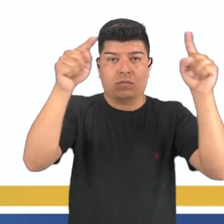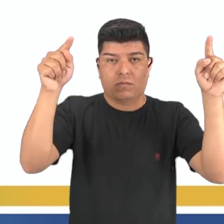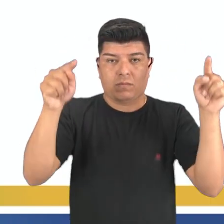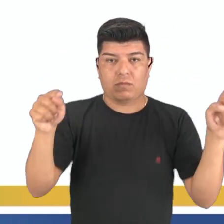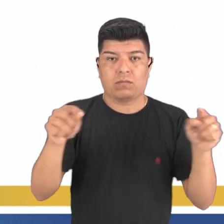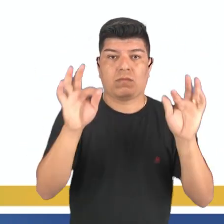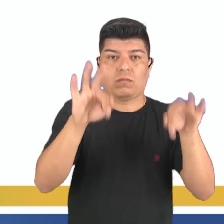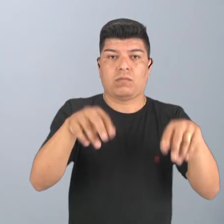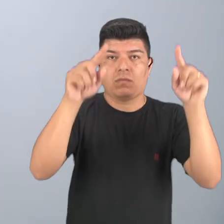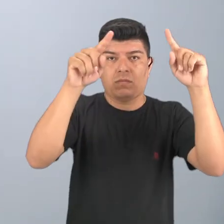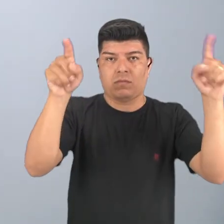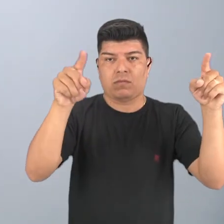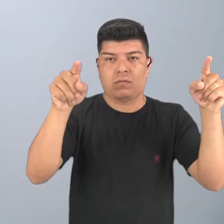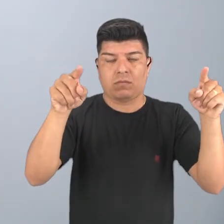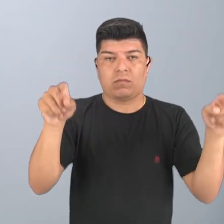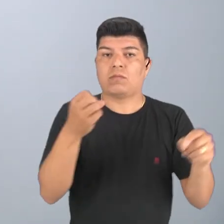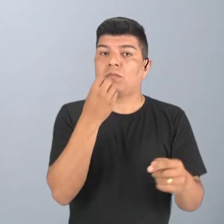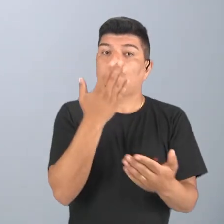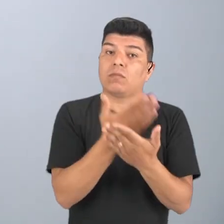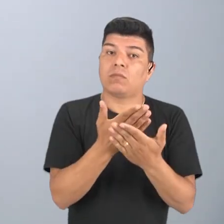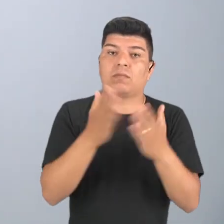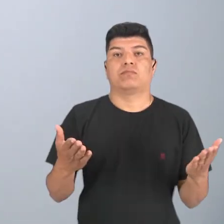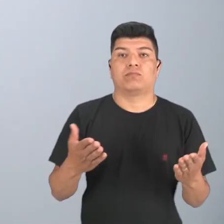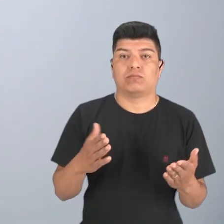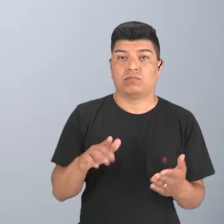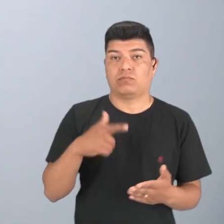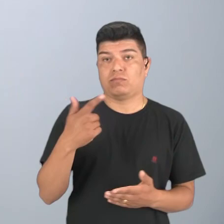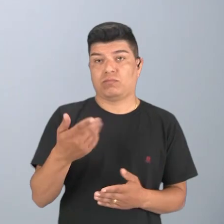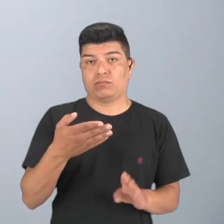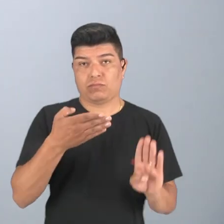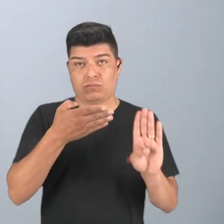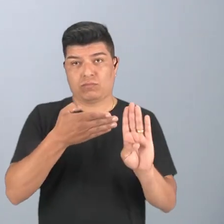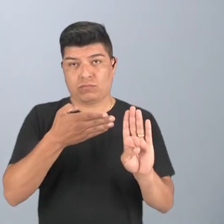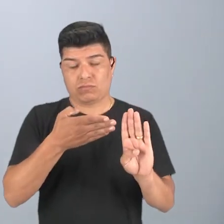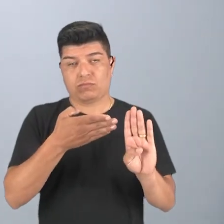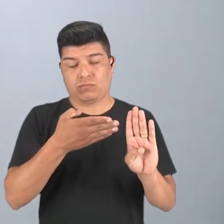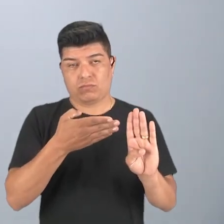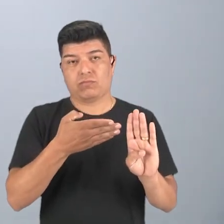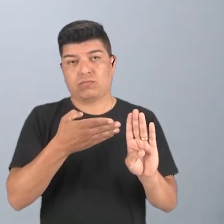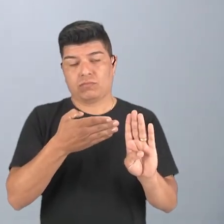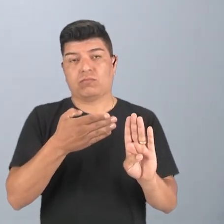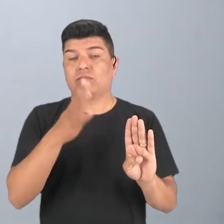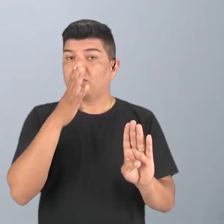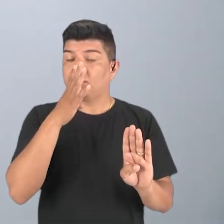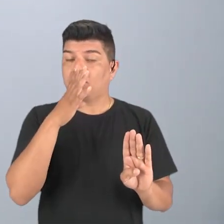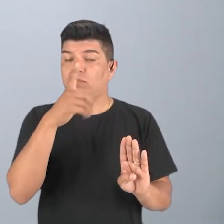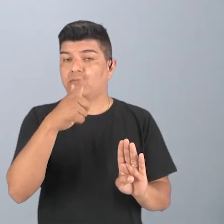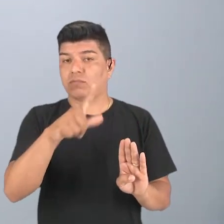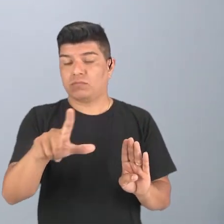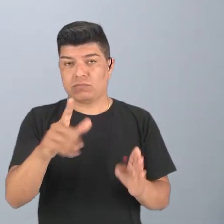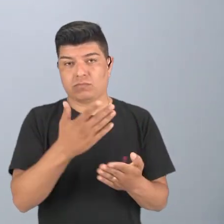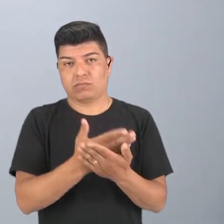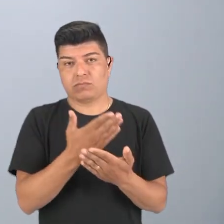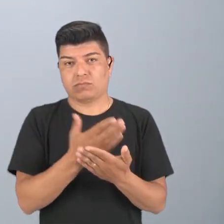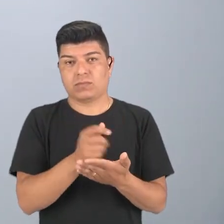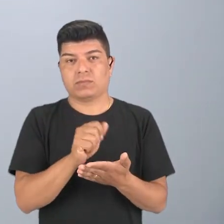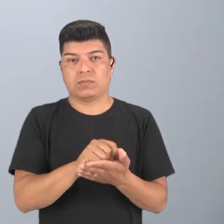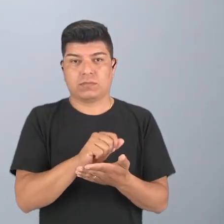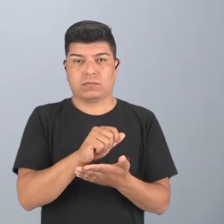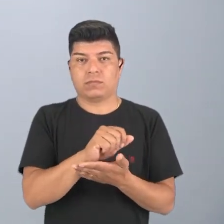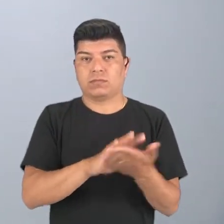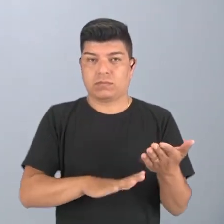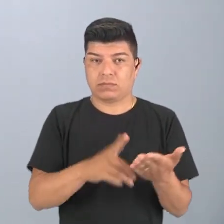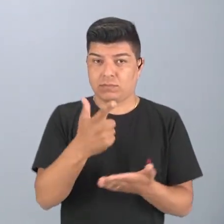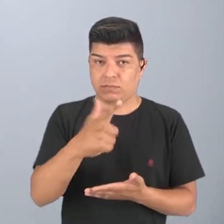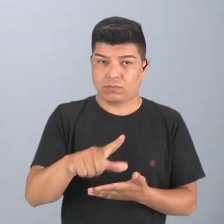e por último as chaves. Então essa foi a nossa aula, depois compareça lá na plataforma da Secretaria, assista novamente essa aula, refaça os